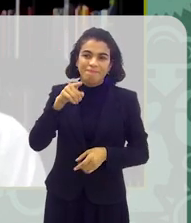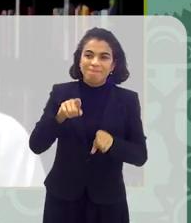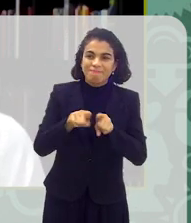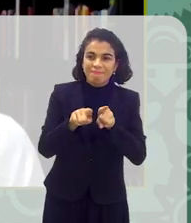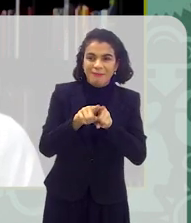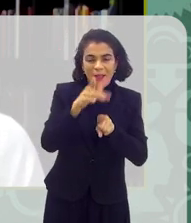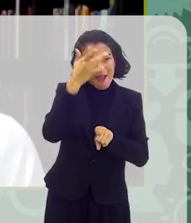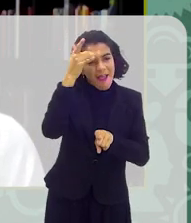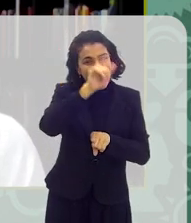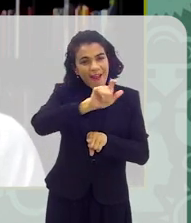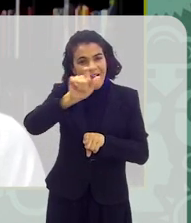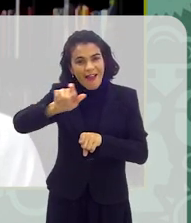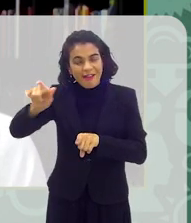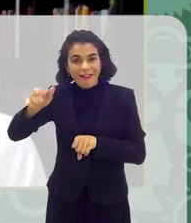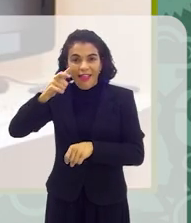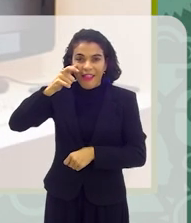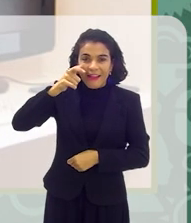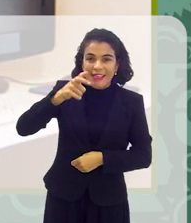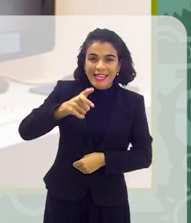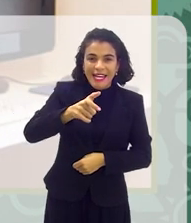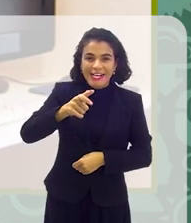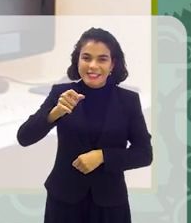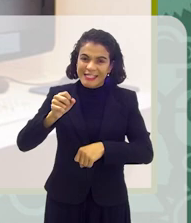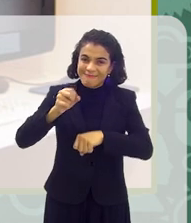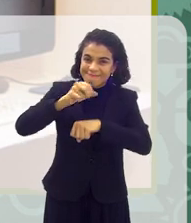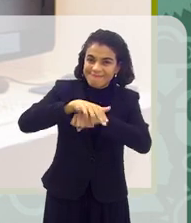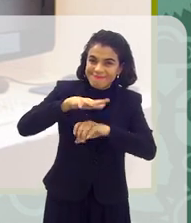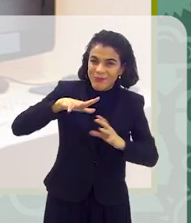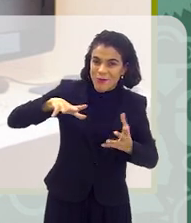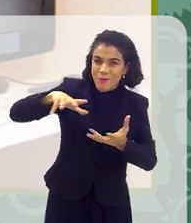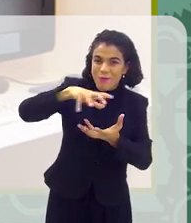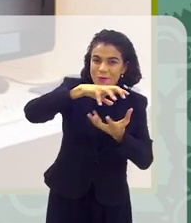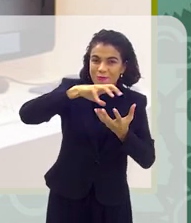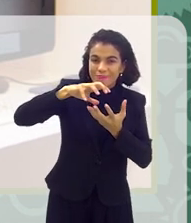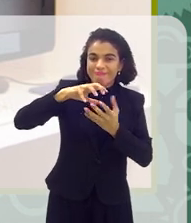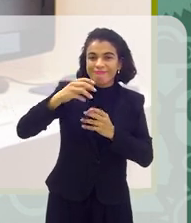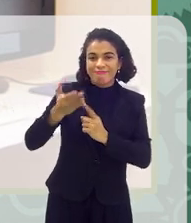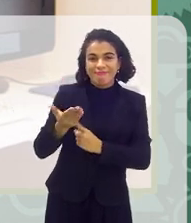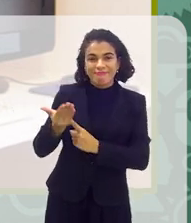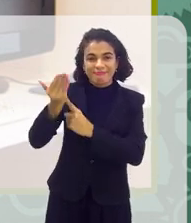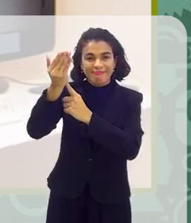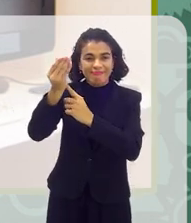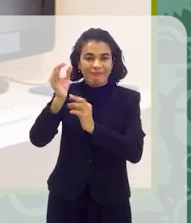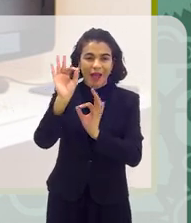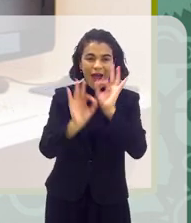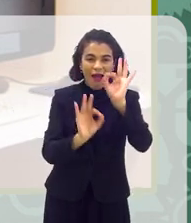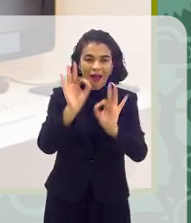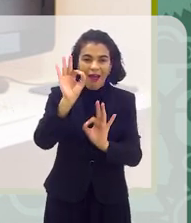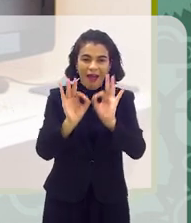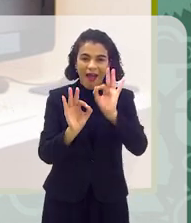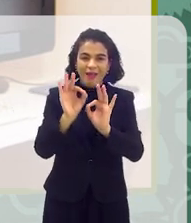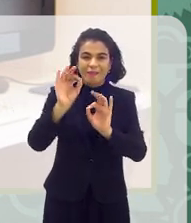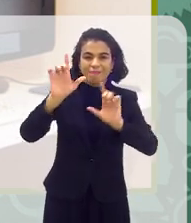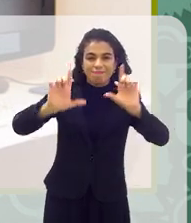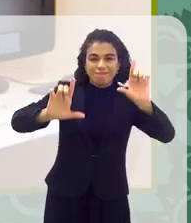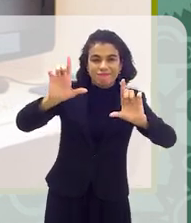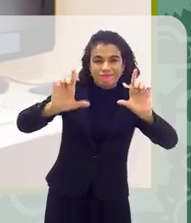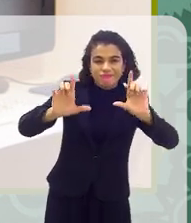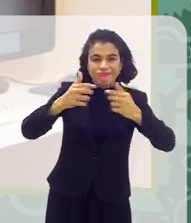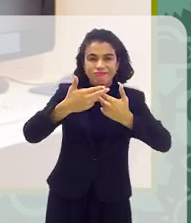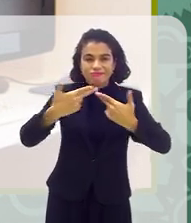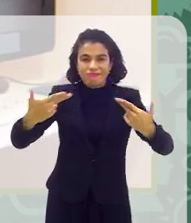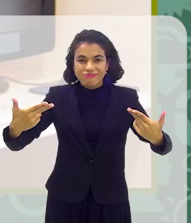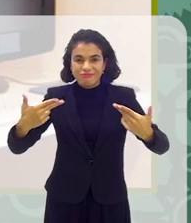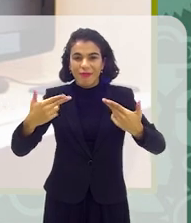né, para quem também tá, para aquele estudante que está interessado a adentrar nesse mundo da tecnologia para elaborar programas de